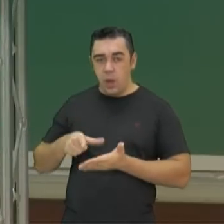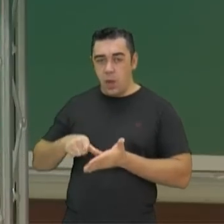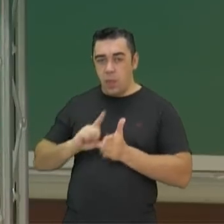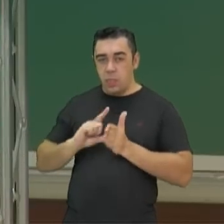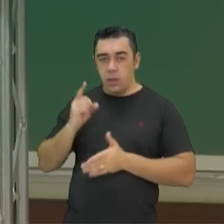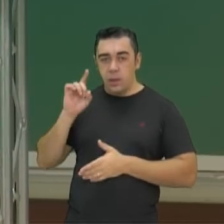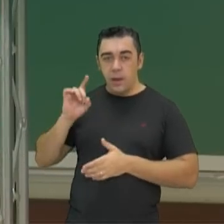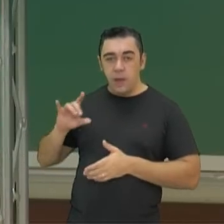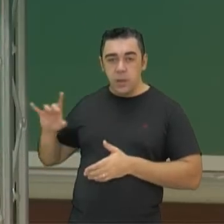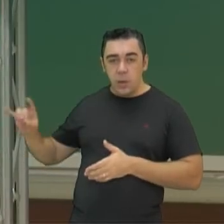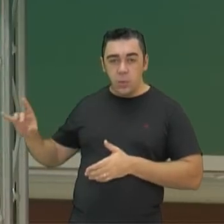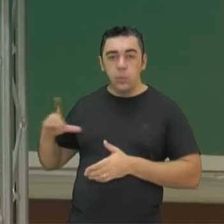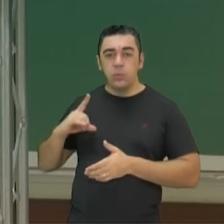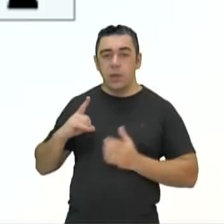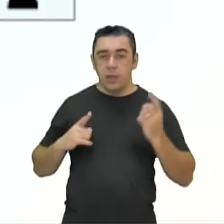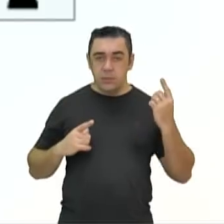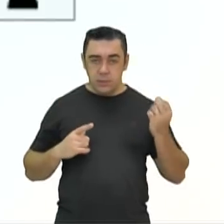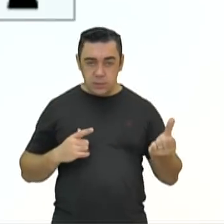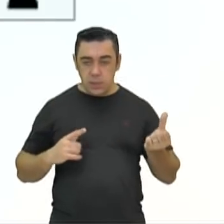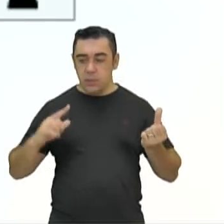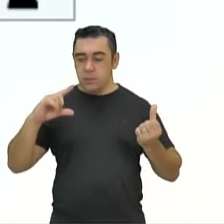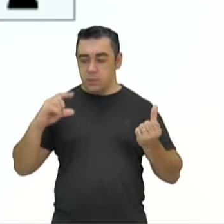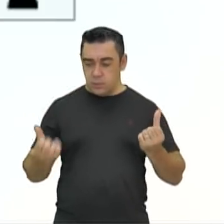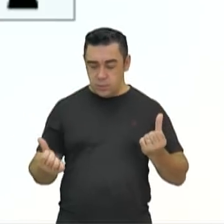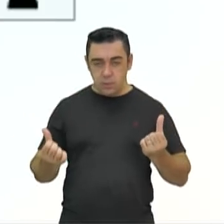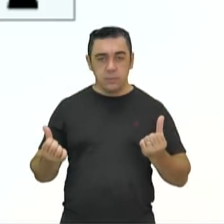jogador contém 16 peças,